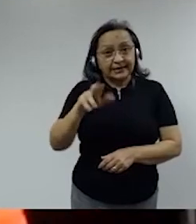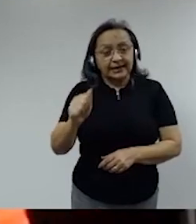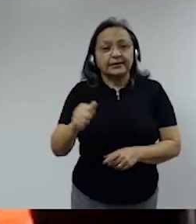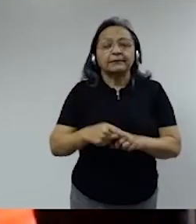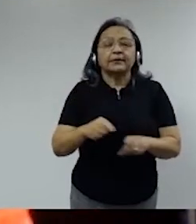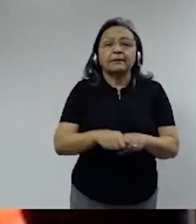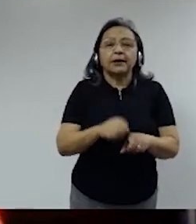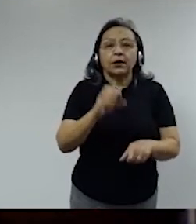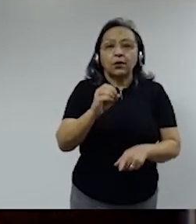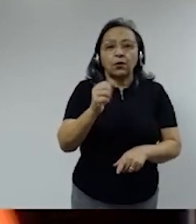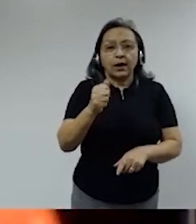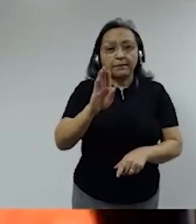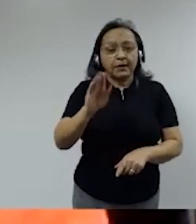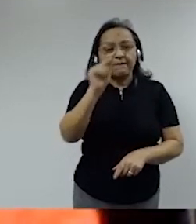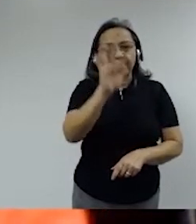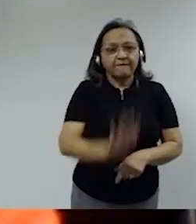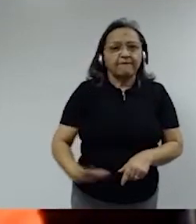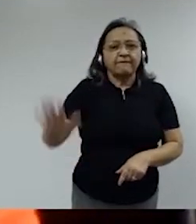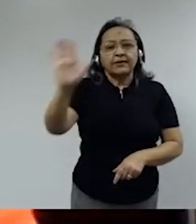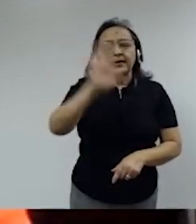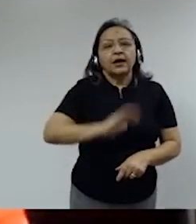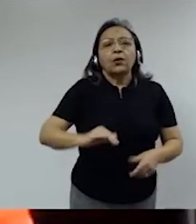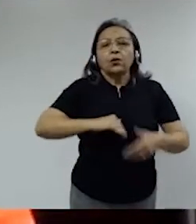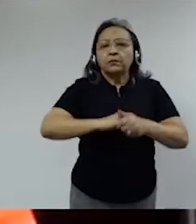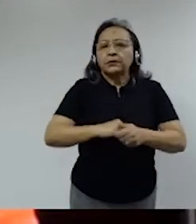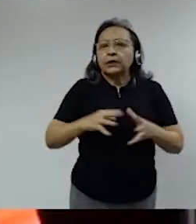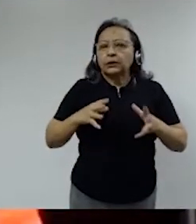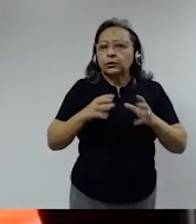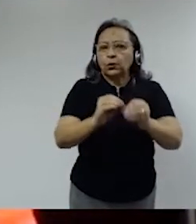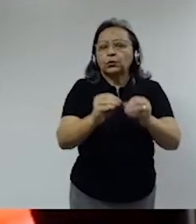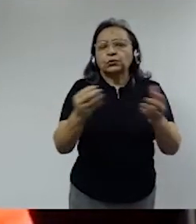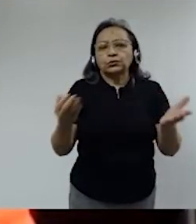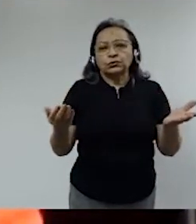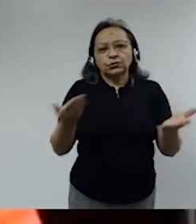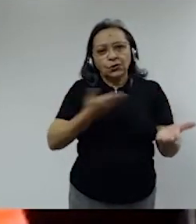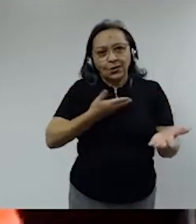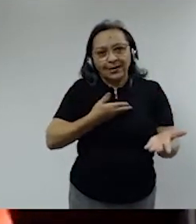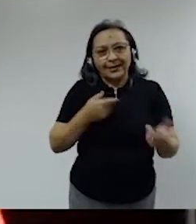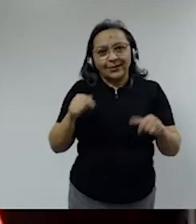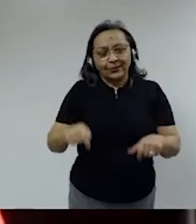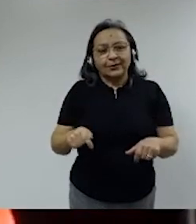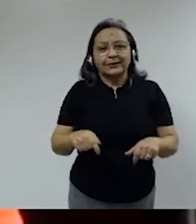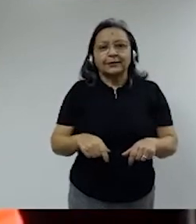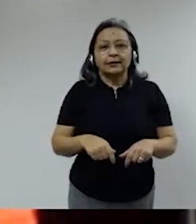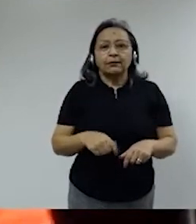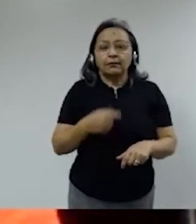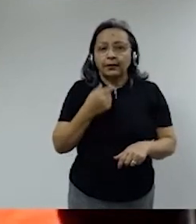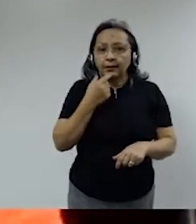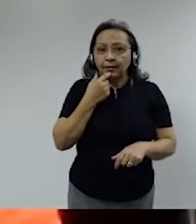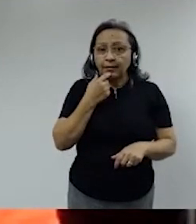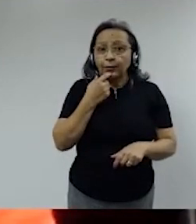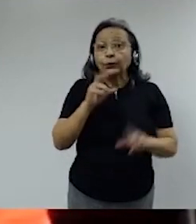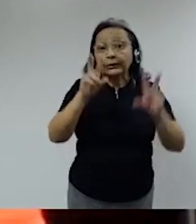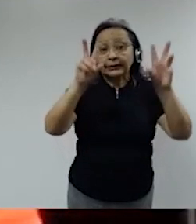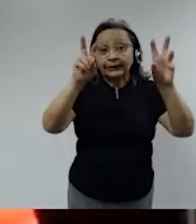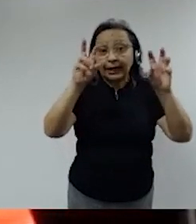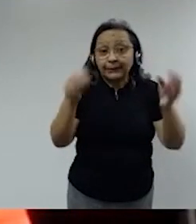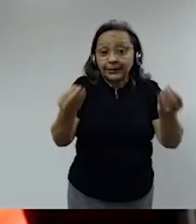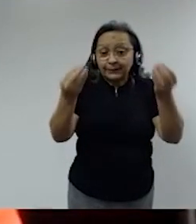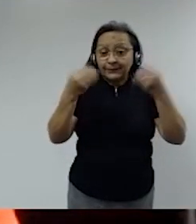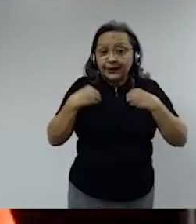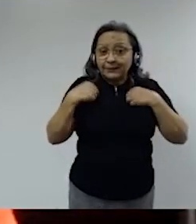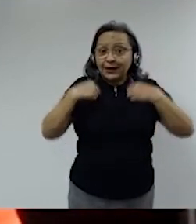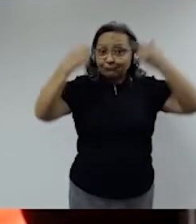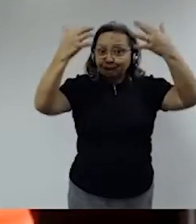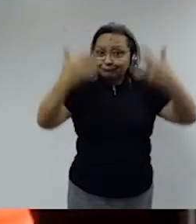meus colegas aí, o doutor Diógenes e a doutora Paula, e o tema que acabou me cabendo, né, o que eu vou